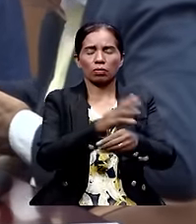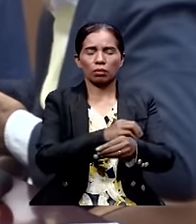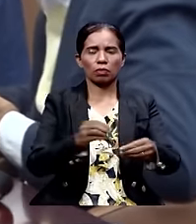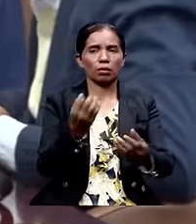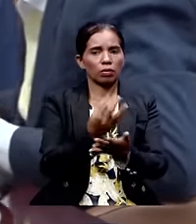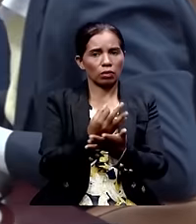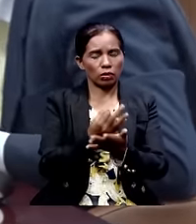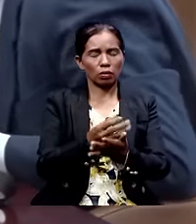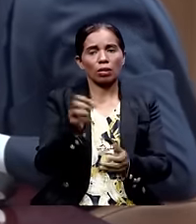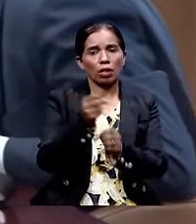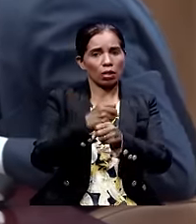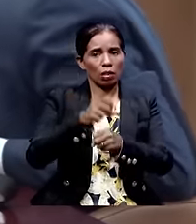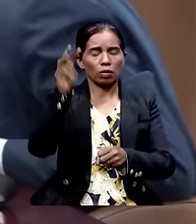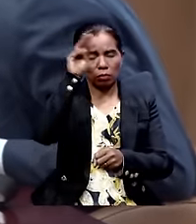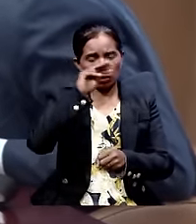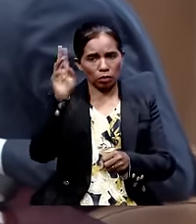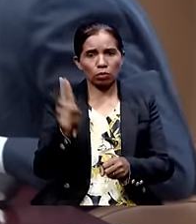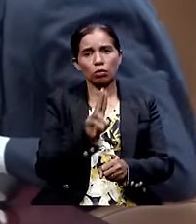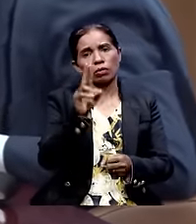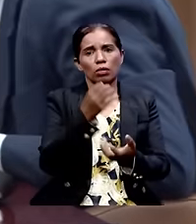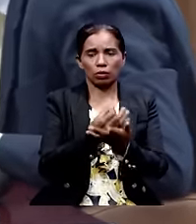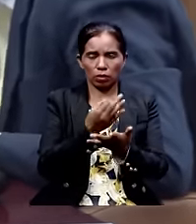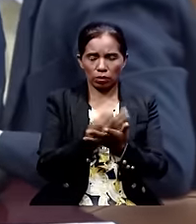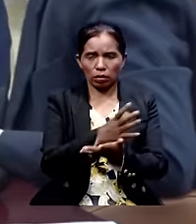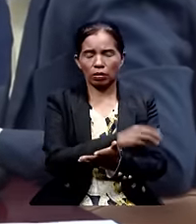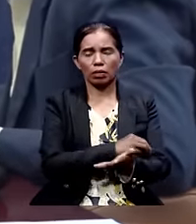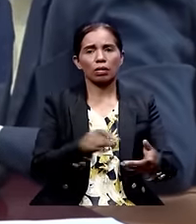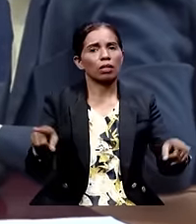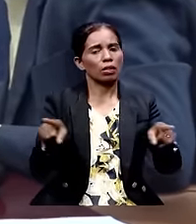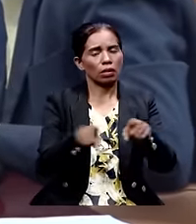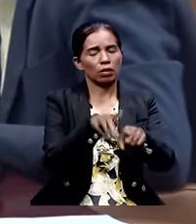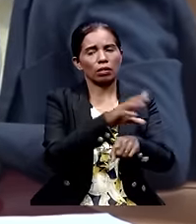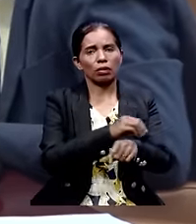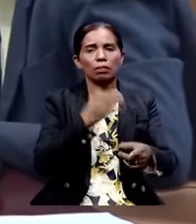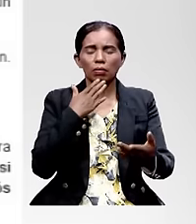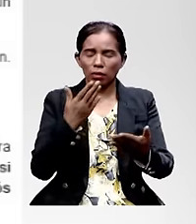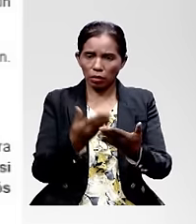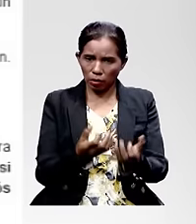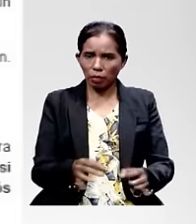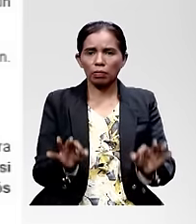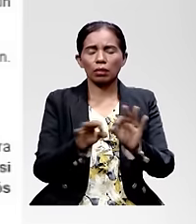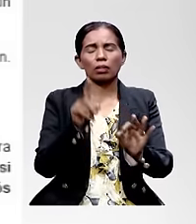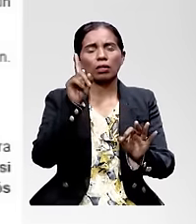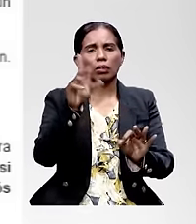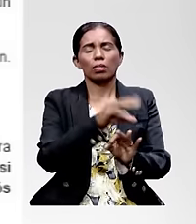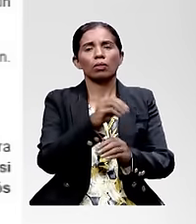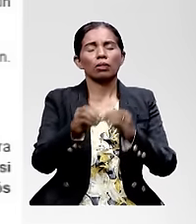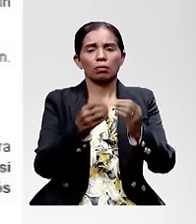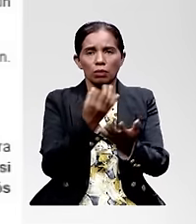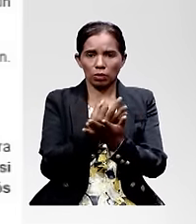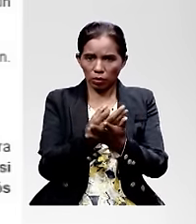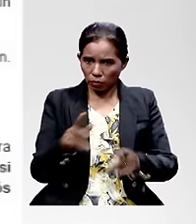no Monitorização de Execução Orçamental NIAN, deve mudar melhoria qualitativa importante e de gestão finanças